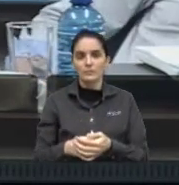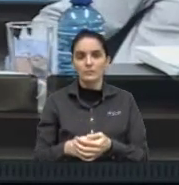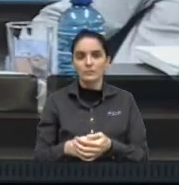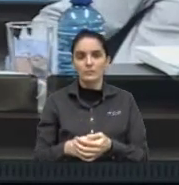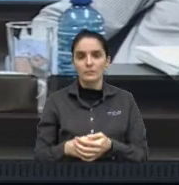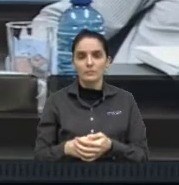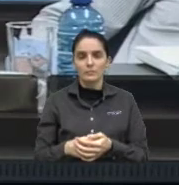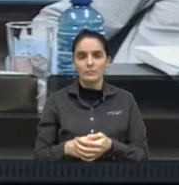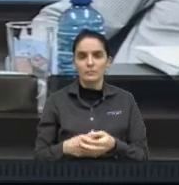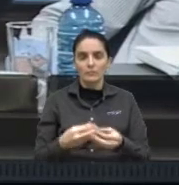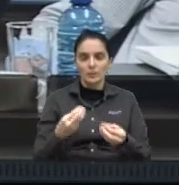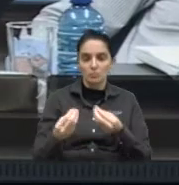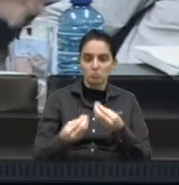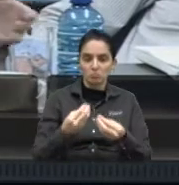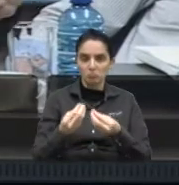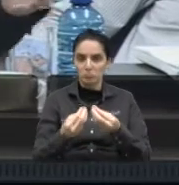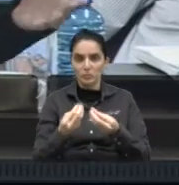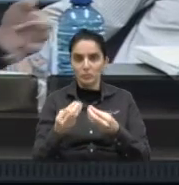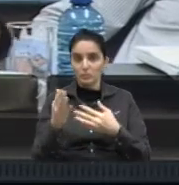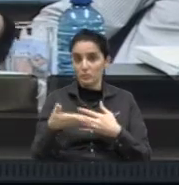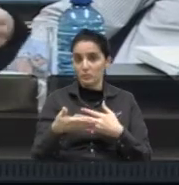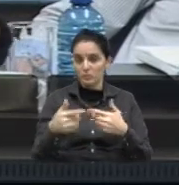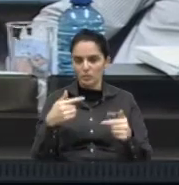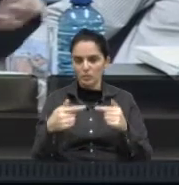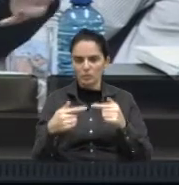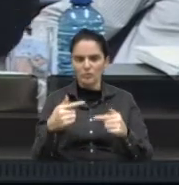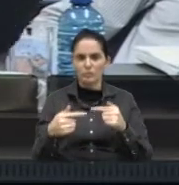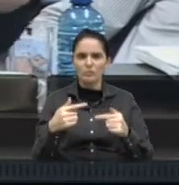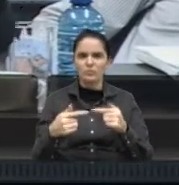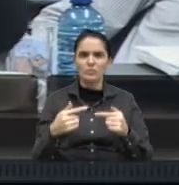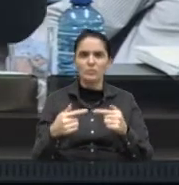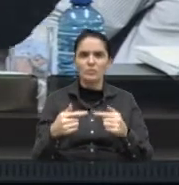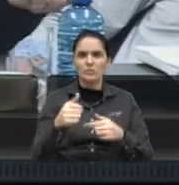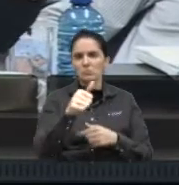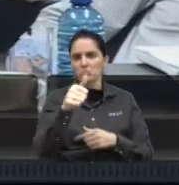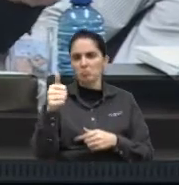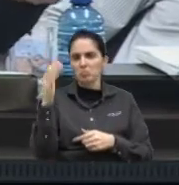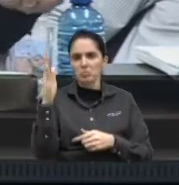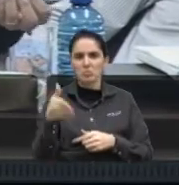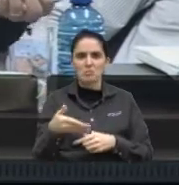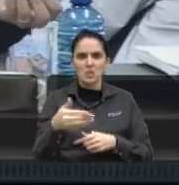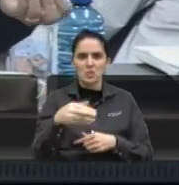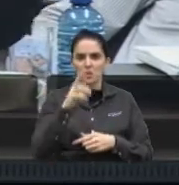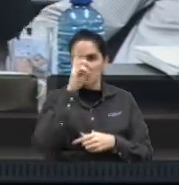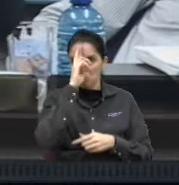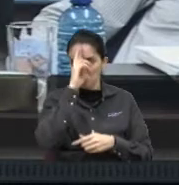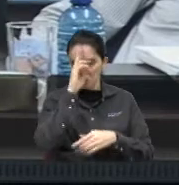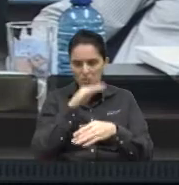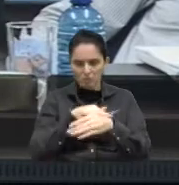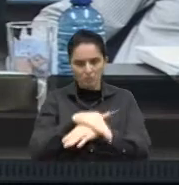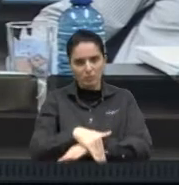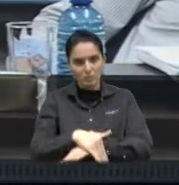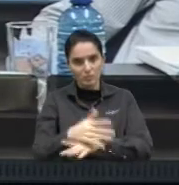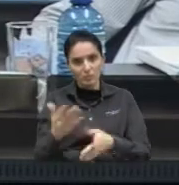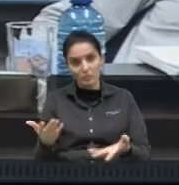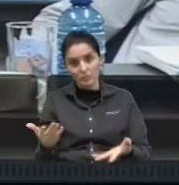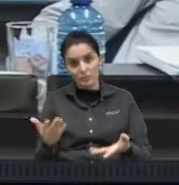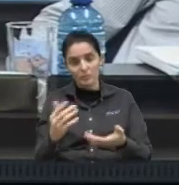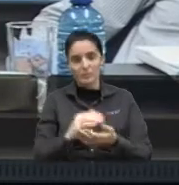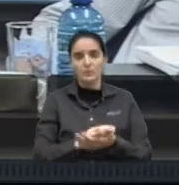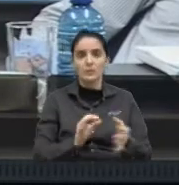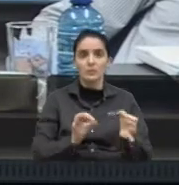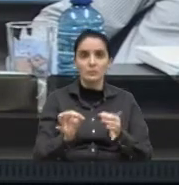que existe hoje as grandes discussões acabam por volta das onze e meia meia noite ea tônica do dos